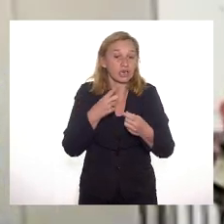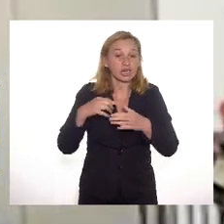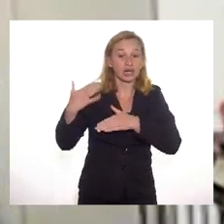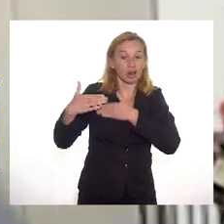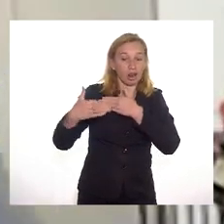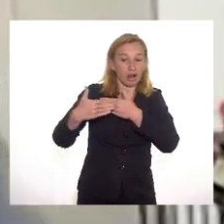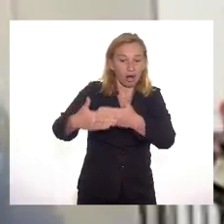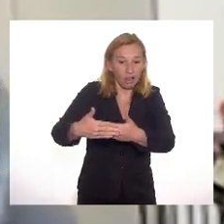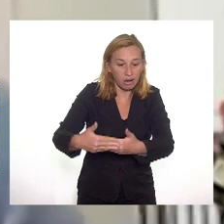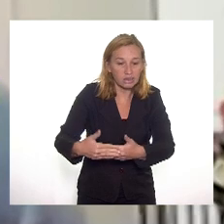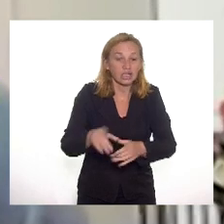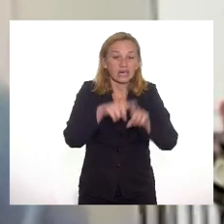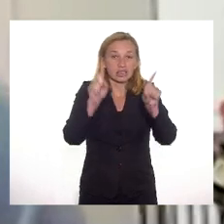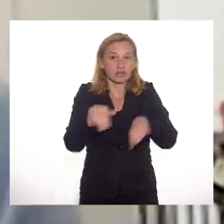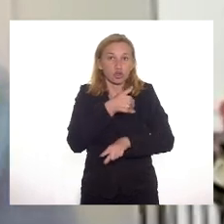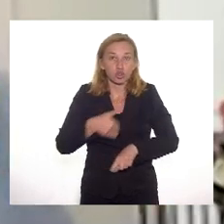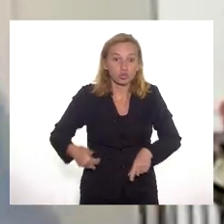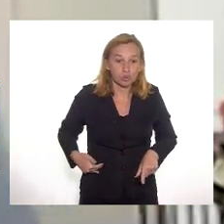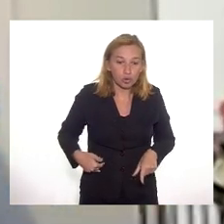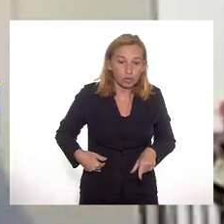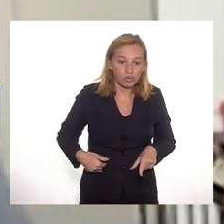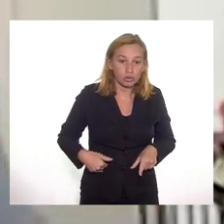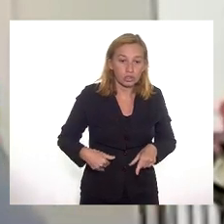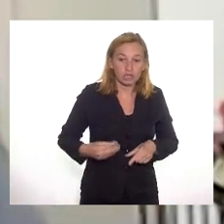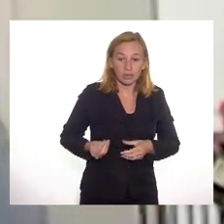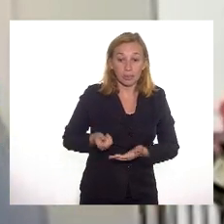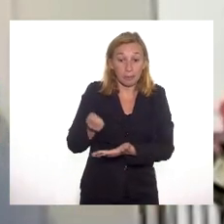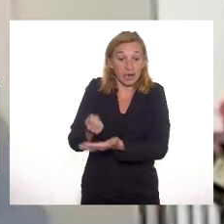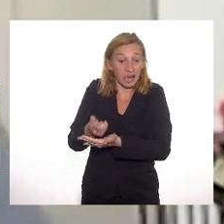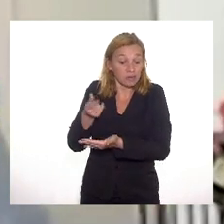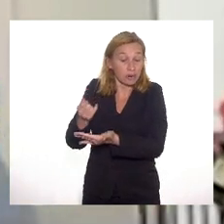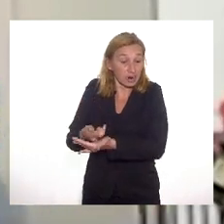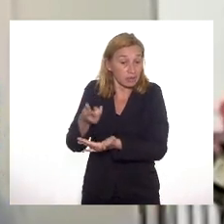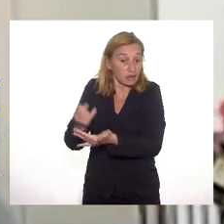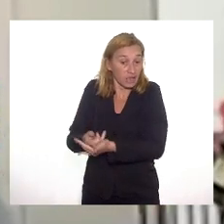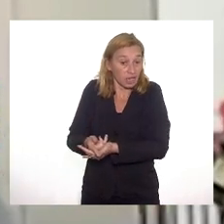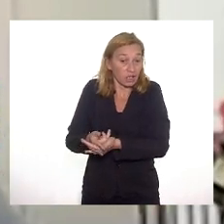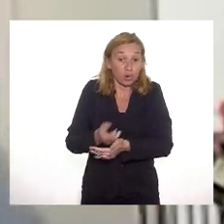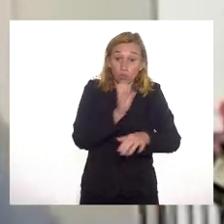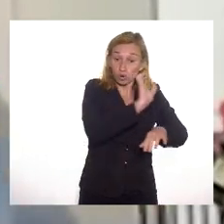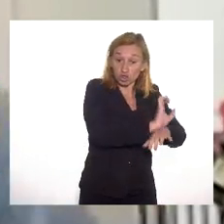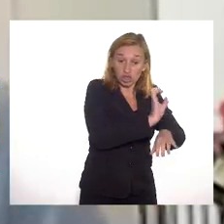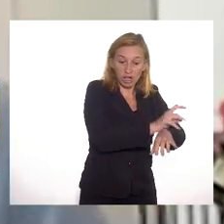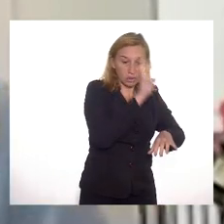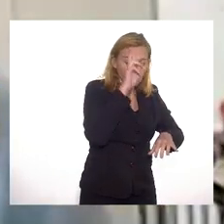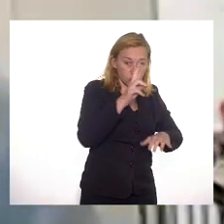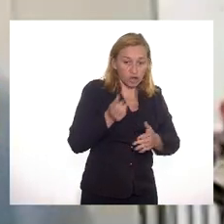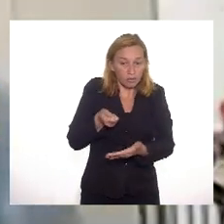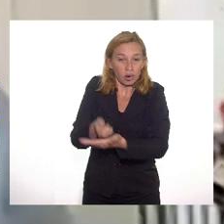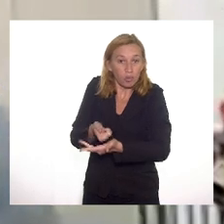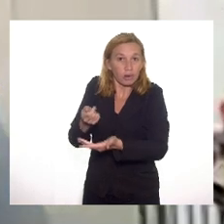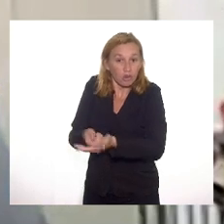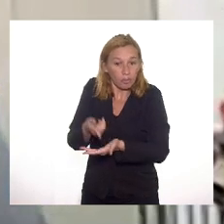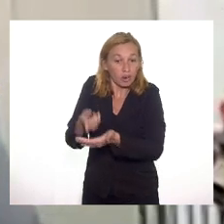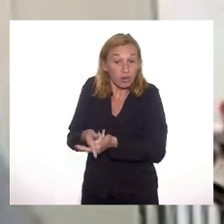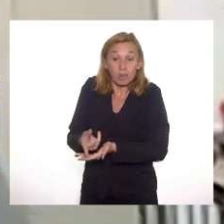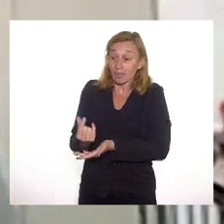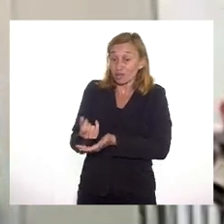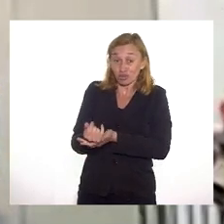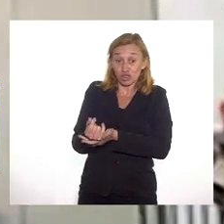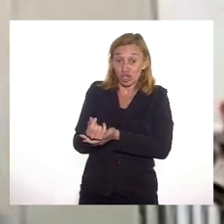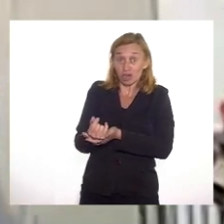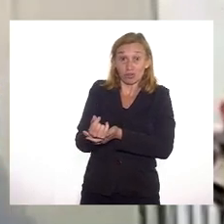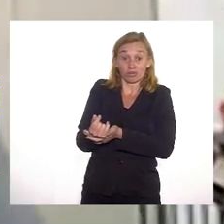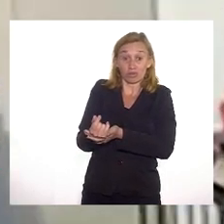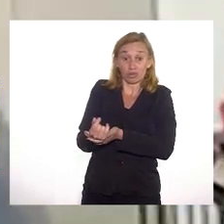décadas, servidores públicos contribuíram, o Estado como patrão contribuiu, mas esse dinheiro não